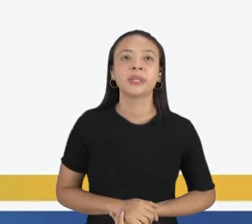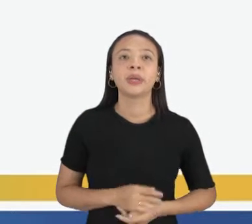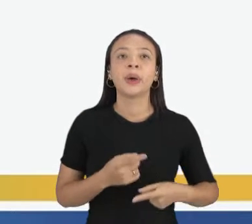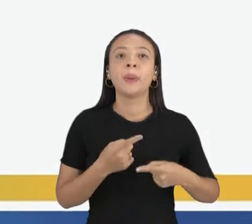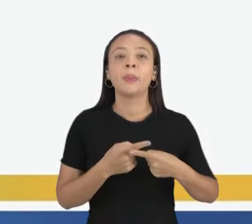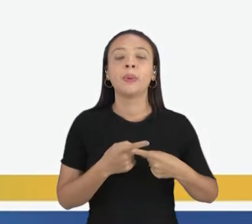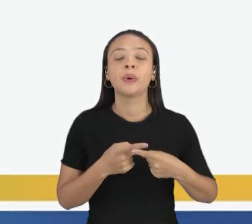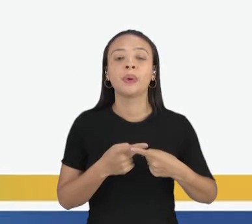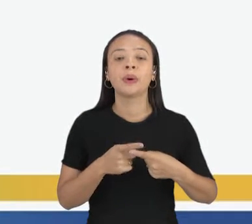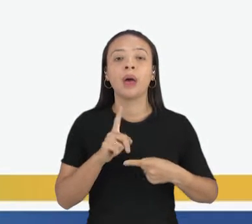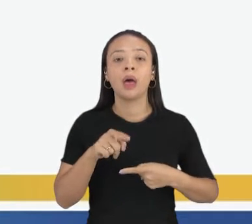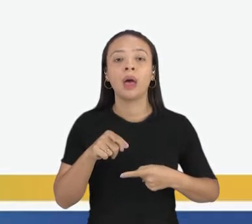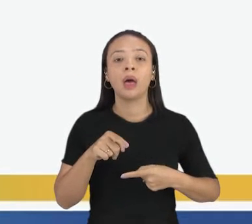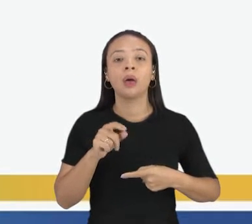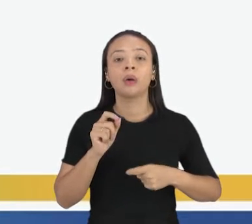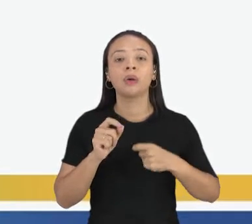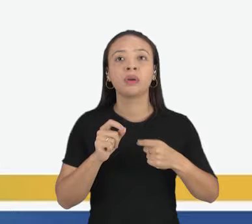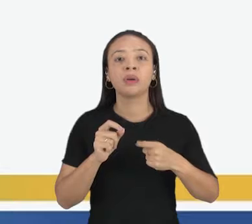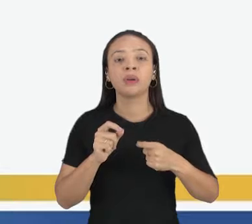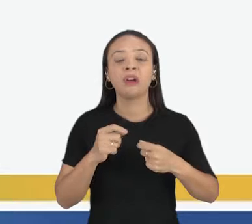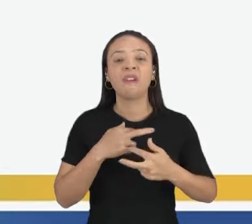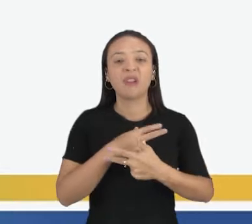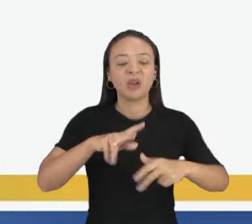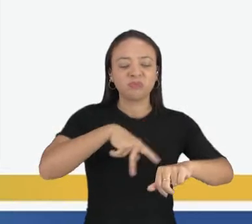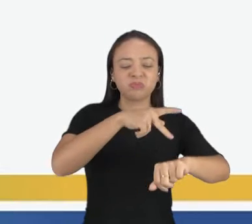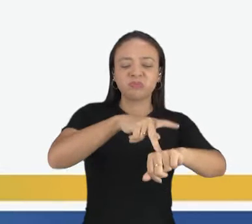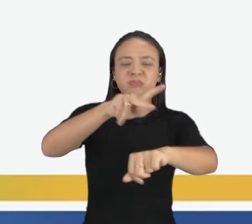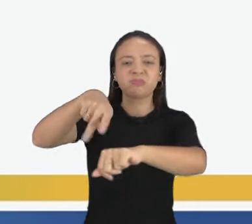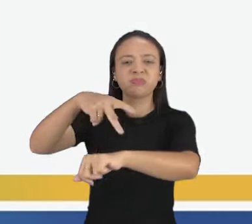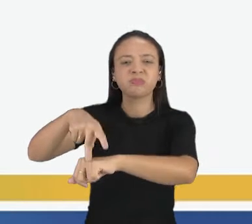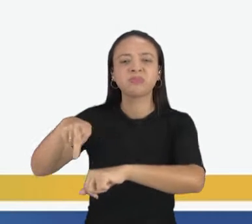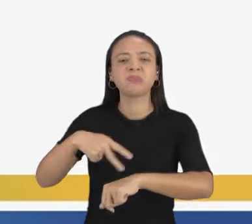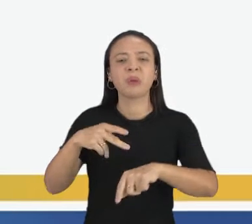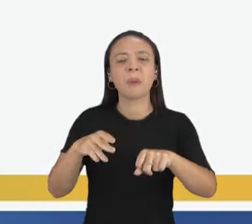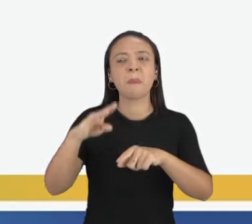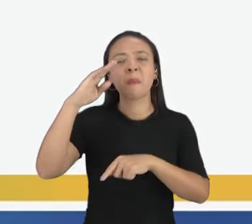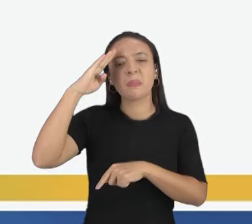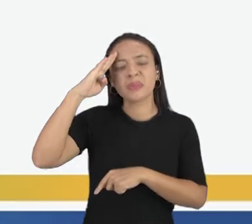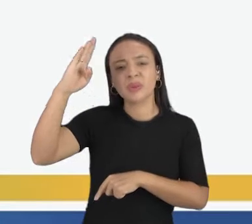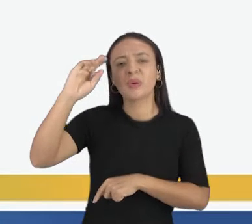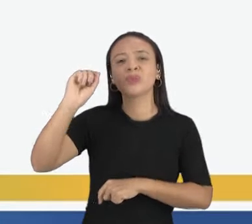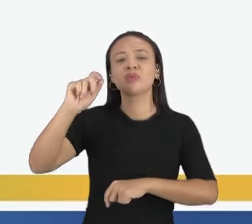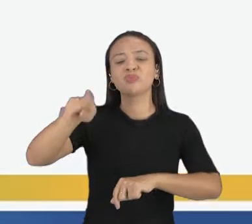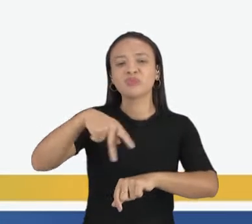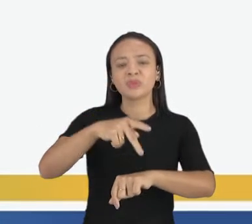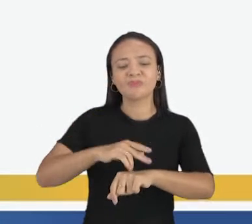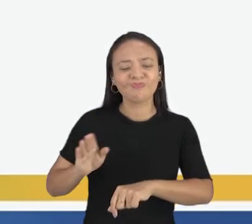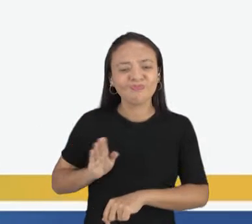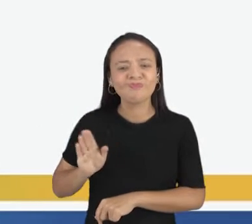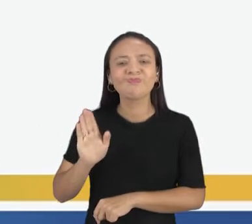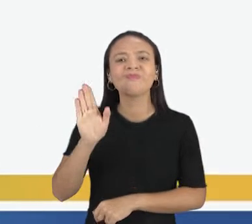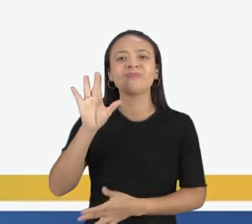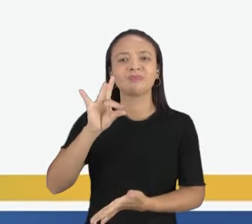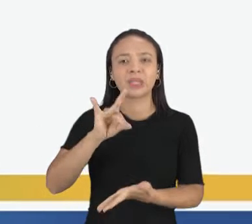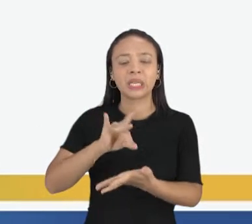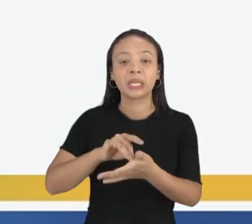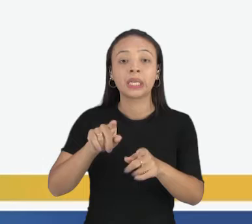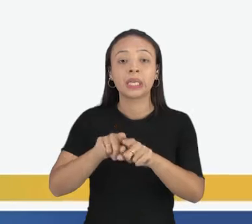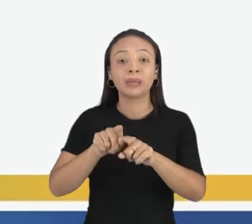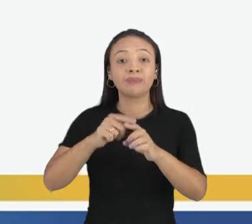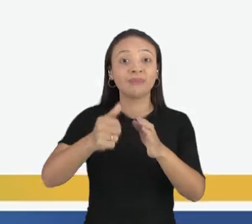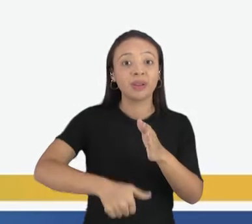Porque foi então uma luta aí de várias potências, principalmente os países mais ricos, né? Também foi a primeira vez